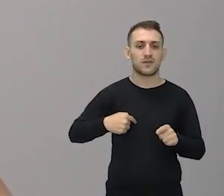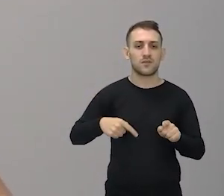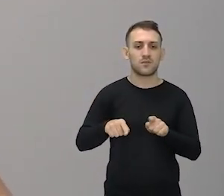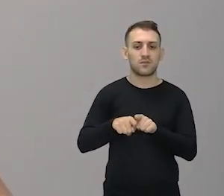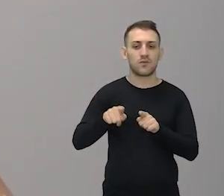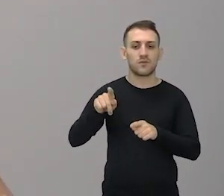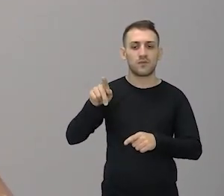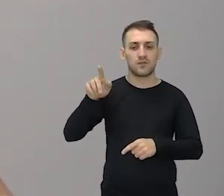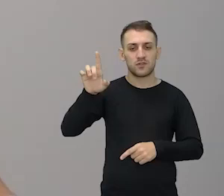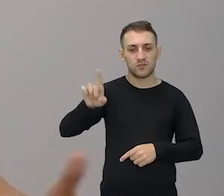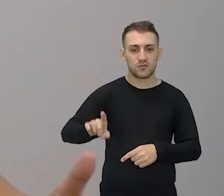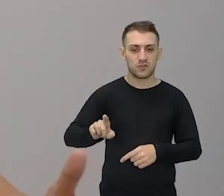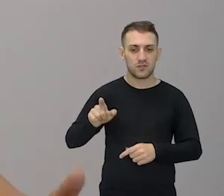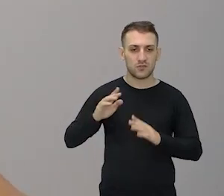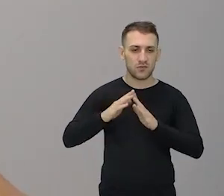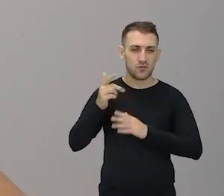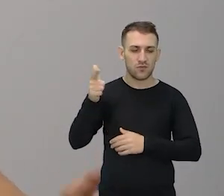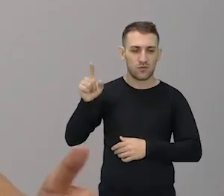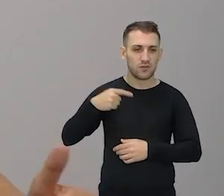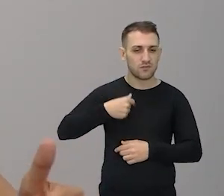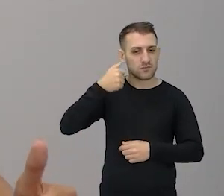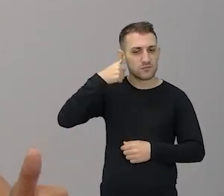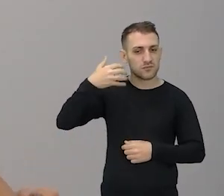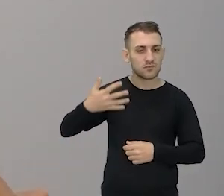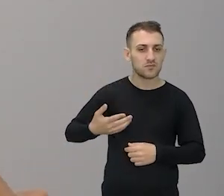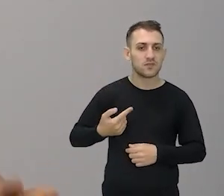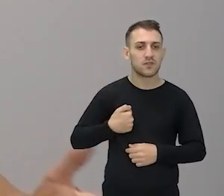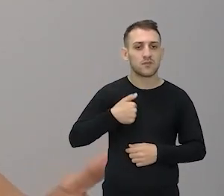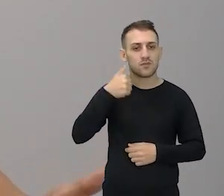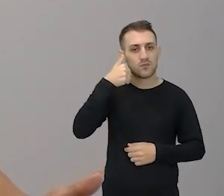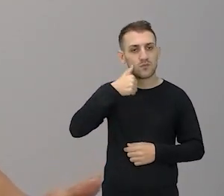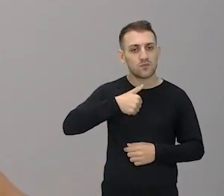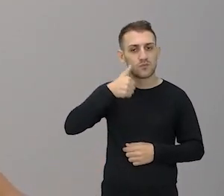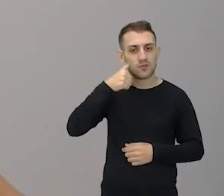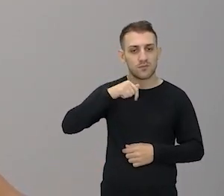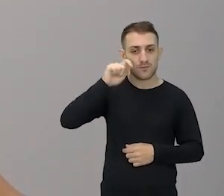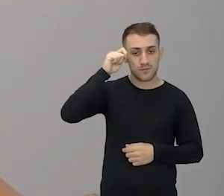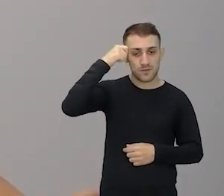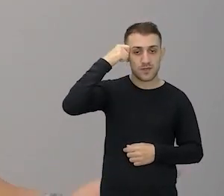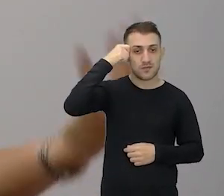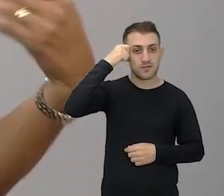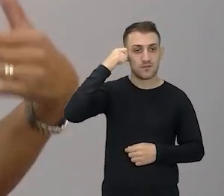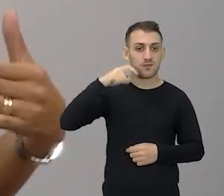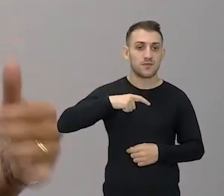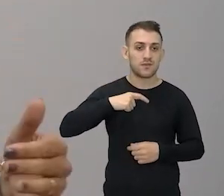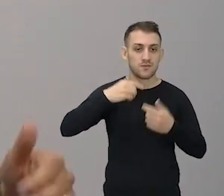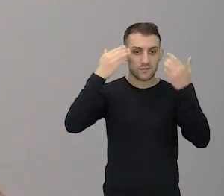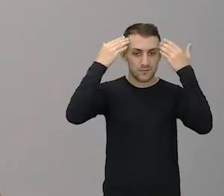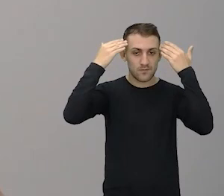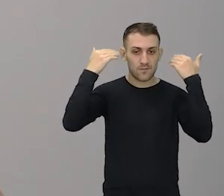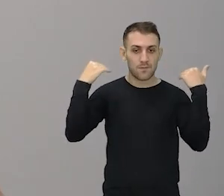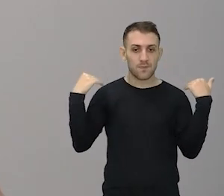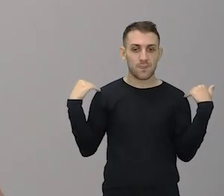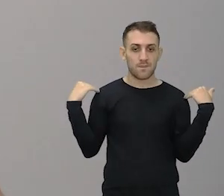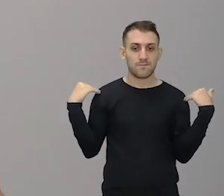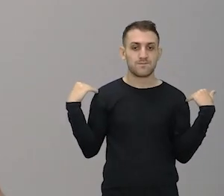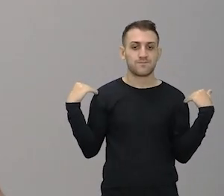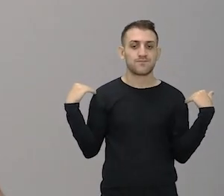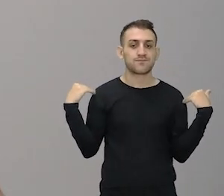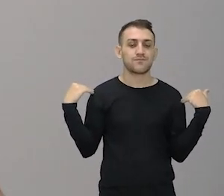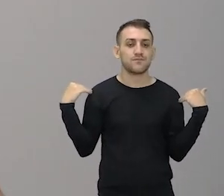da Barra. Vou me autodescrever, sou uma mulher negra, de cabelos um pouco abaixo